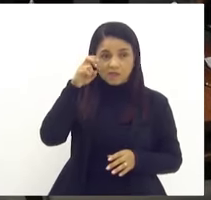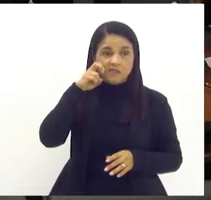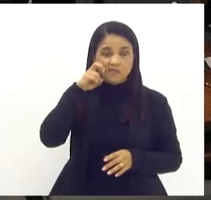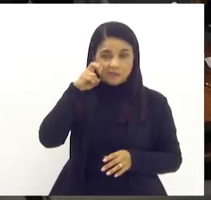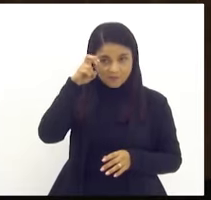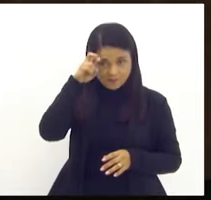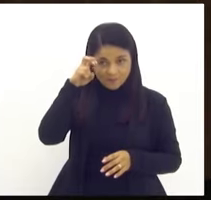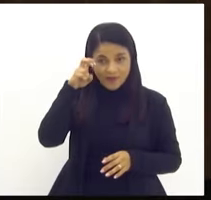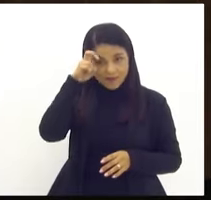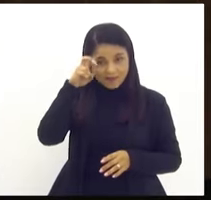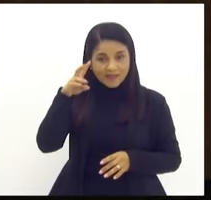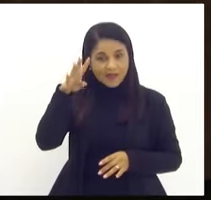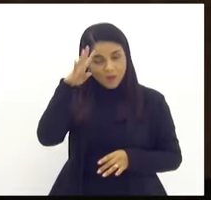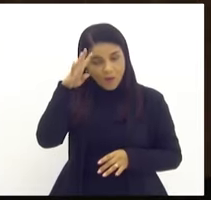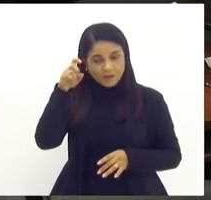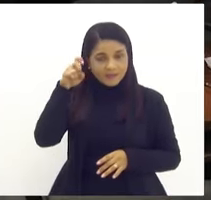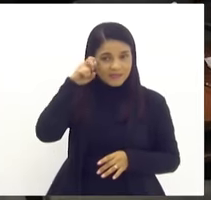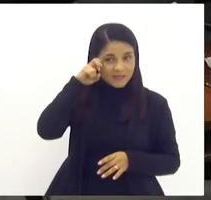dias só de